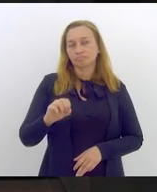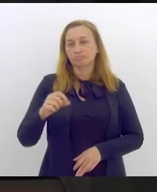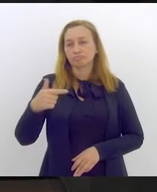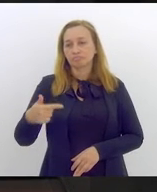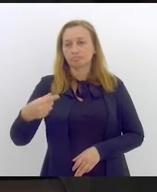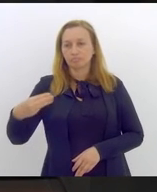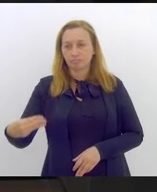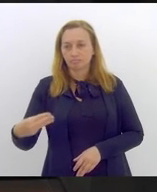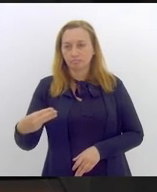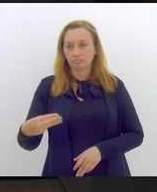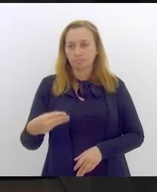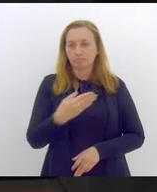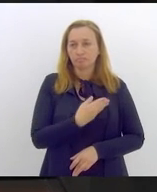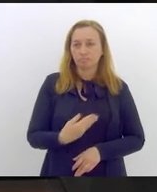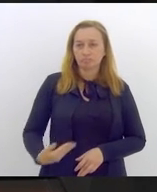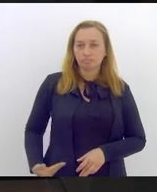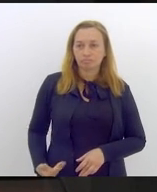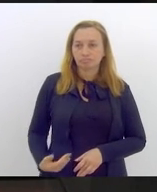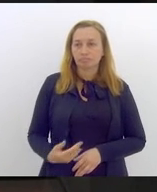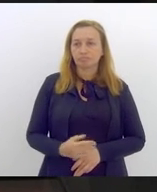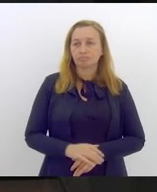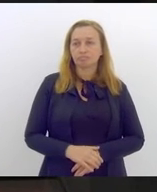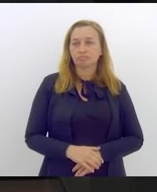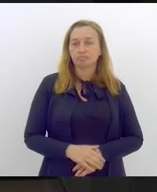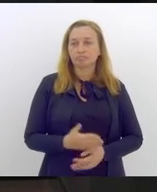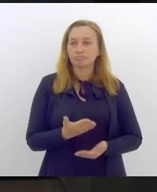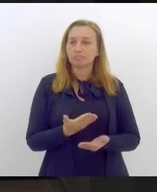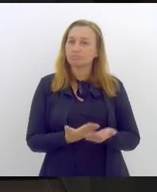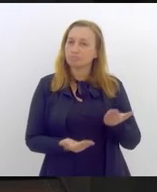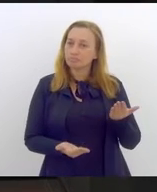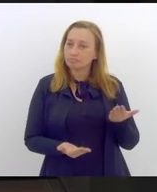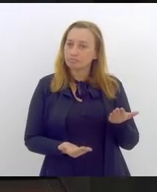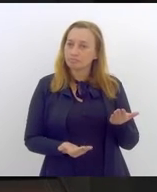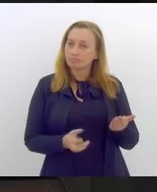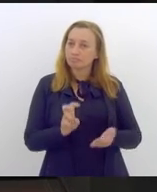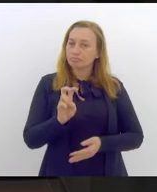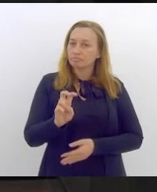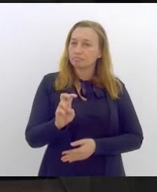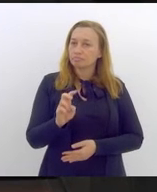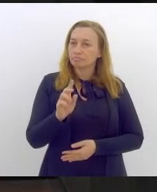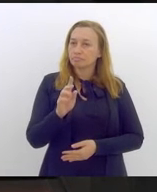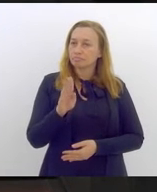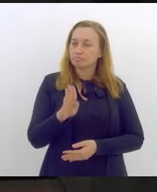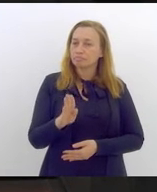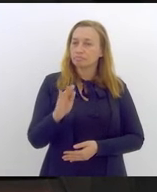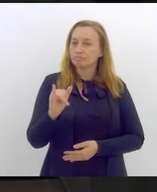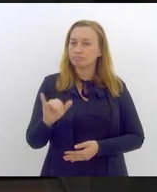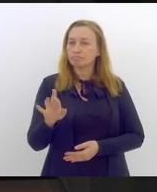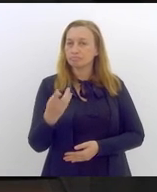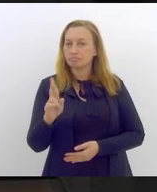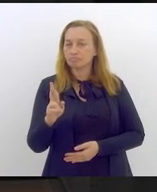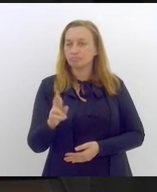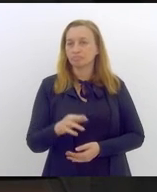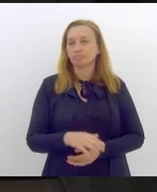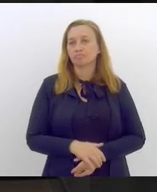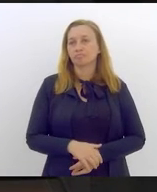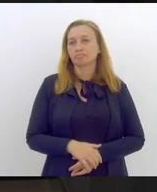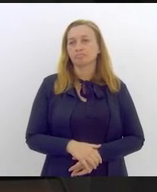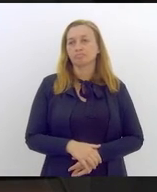o governo prefixou essa perda em 5 bilhões de reais